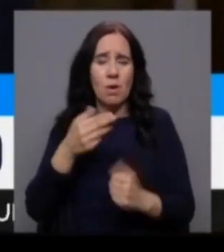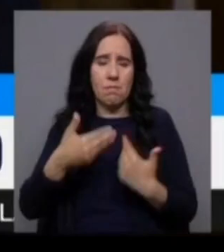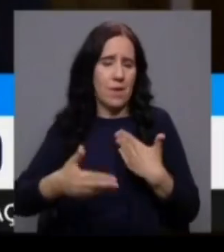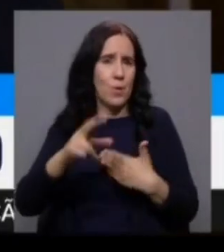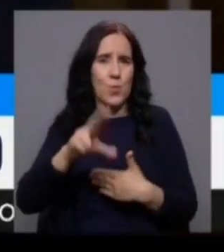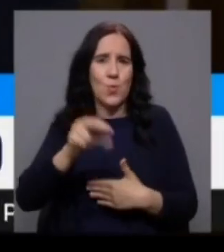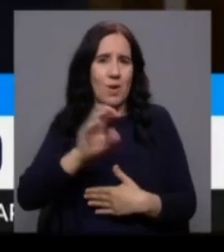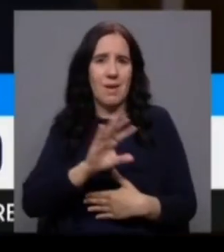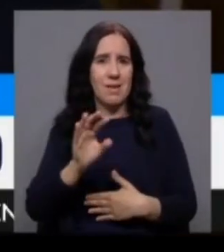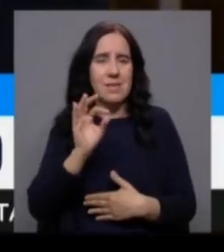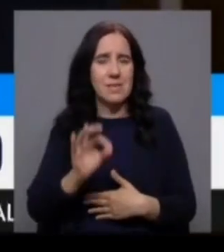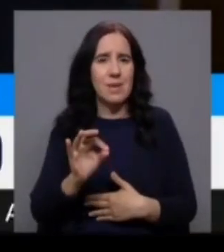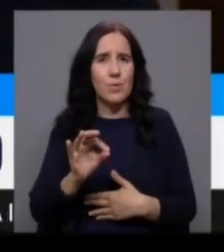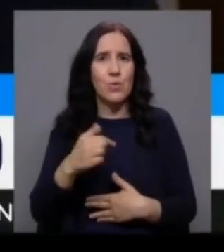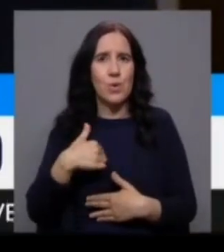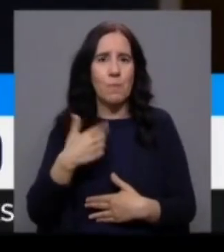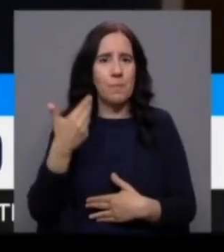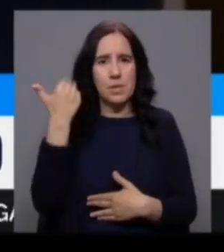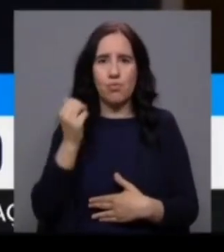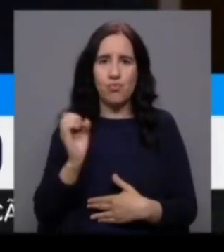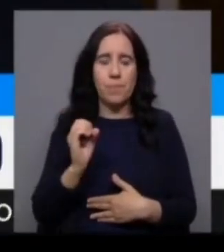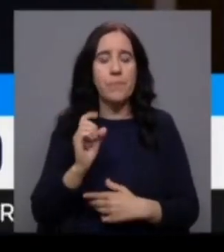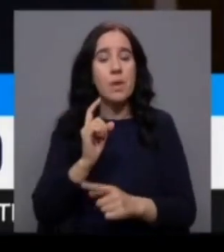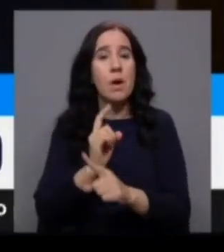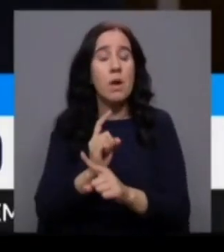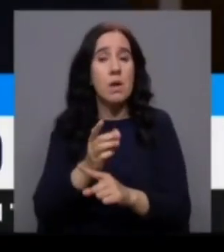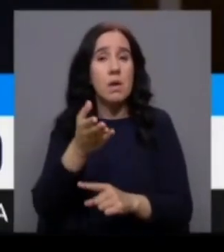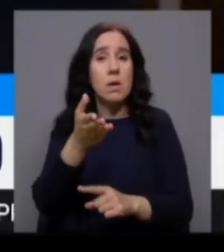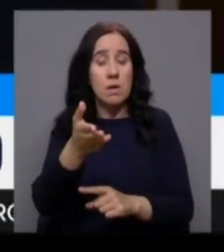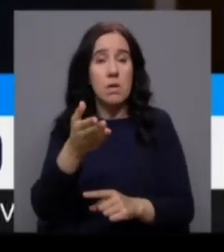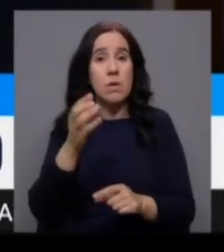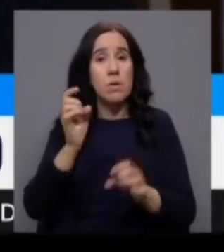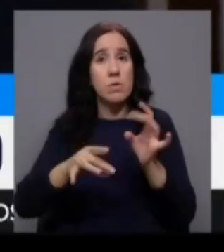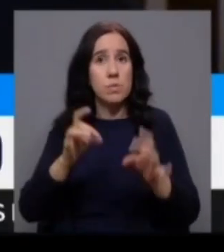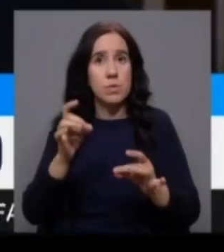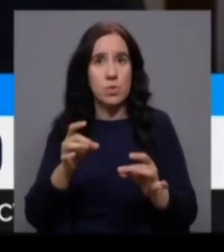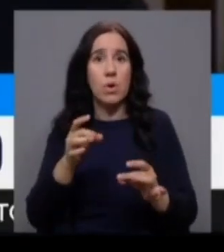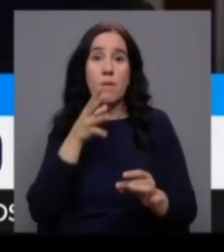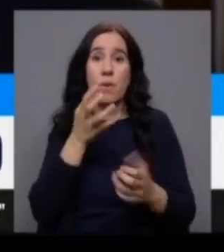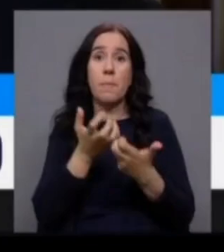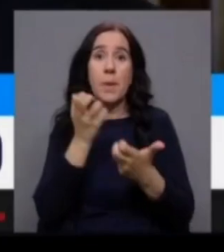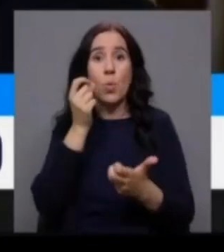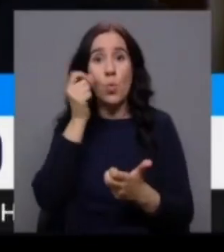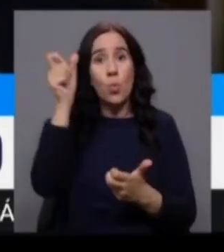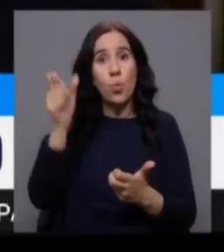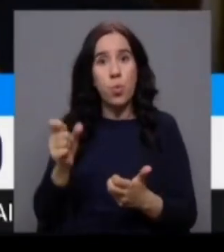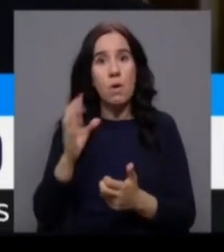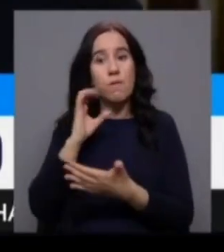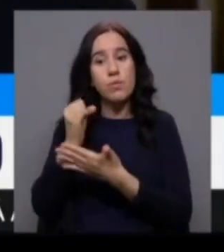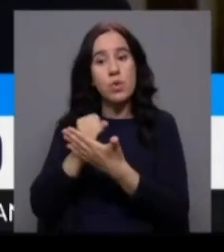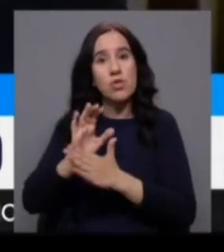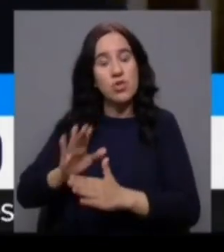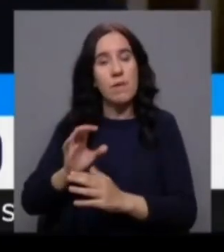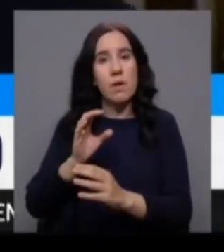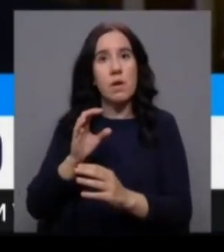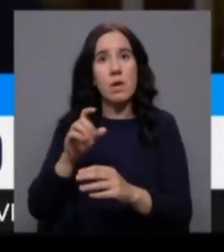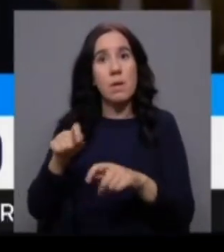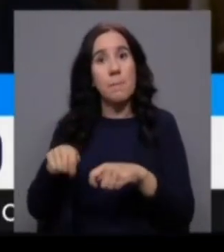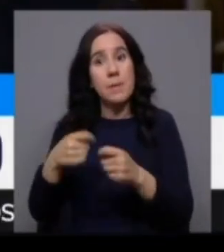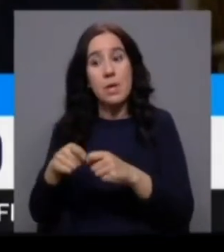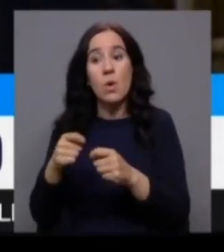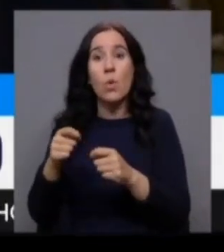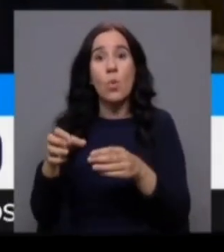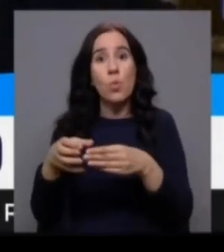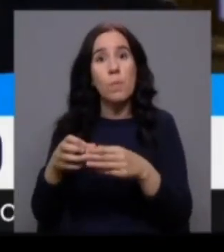certamente teria no passado. Em relação ao que se passou, volto a sublinhar, Manuel Matias já era funcionário do partido, já era funcionário do grupo parlamentar